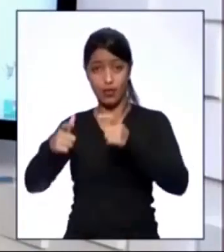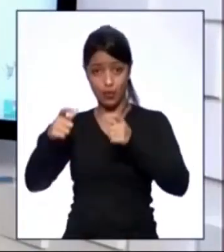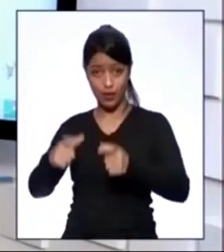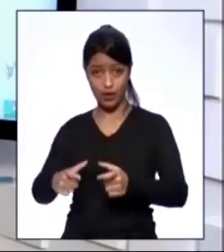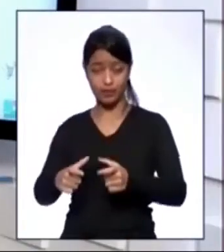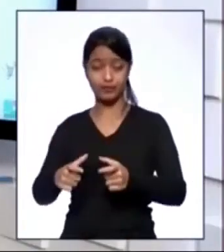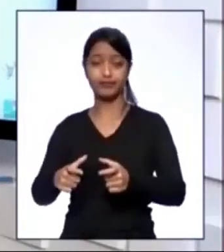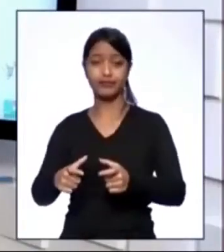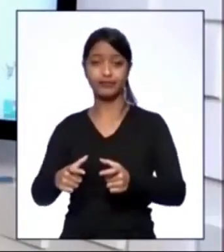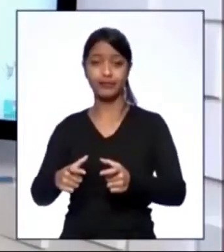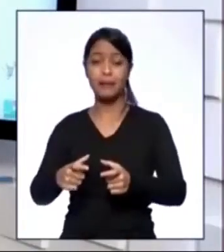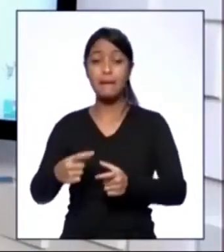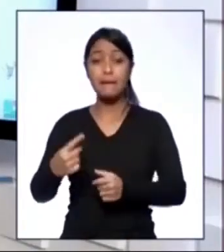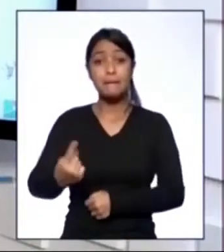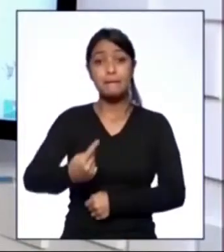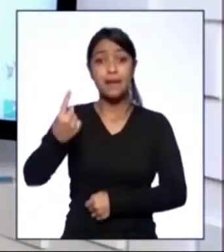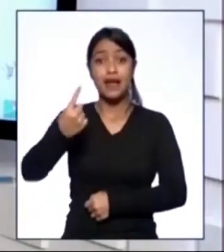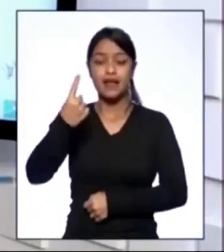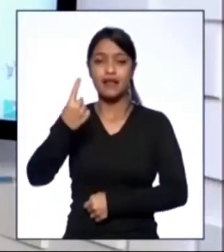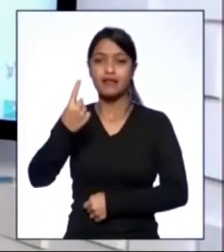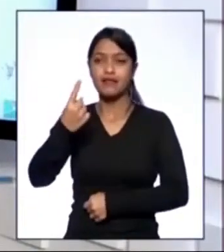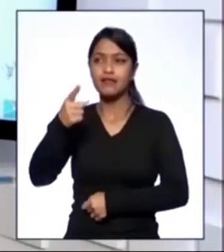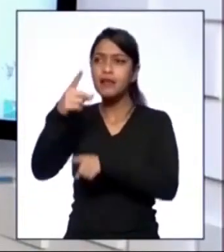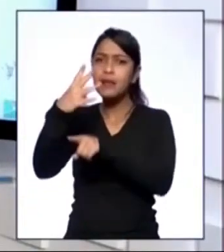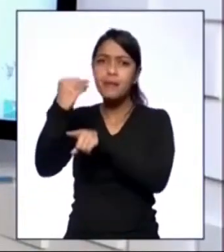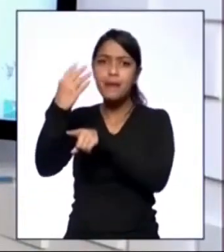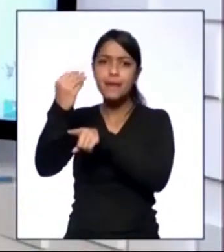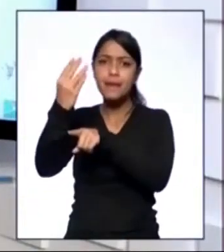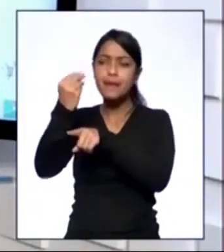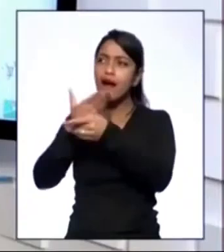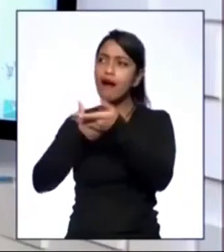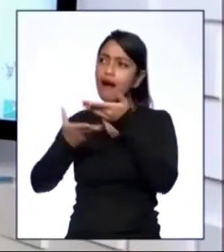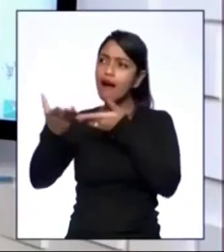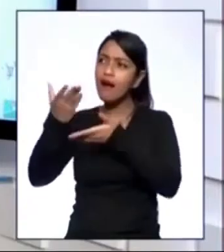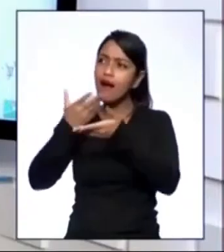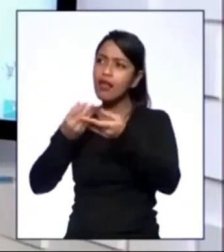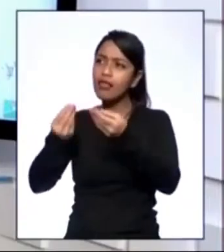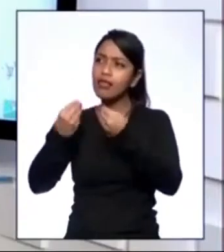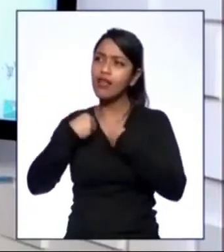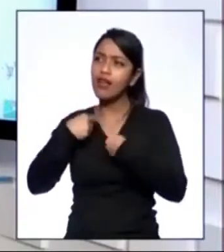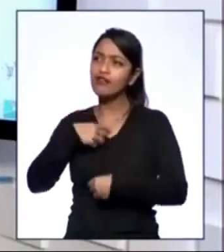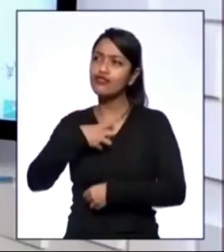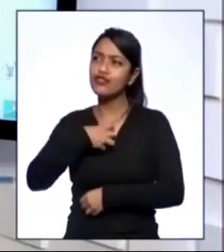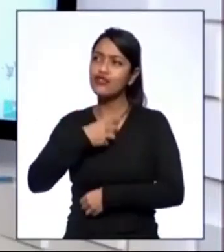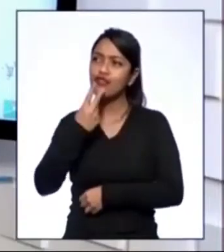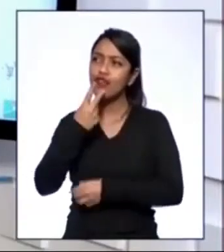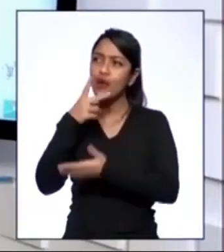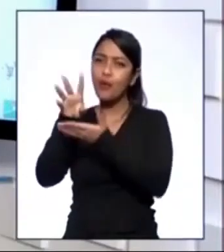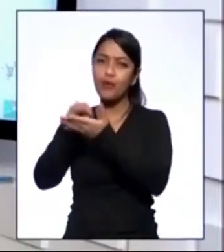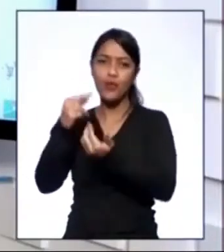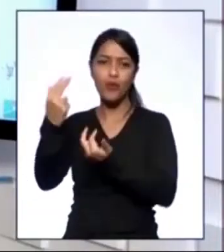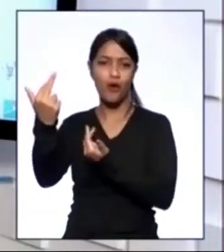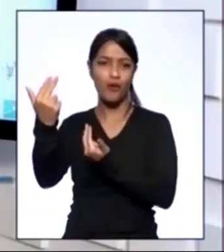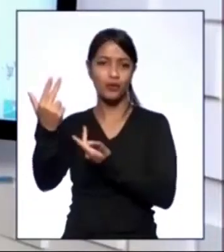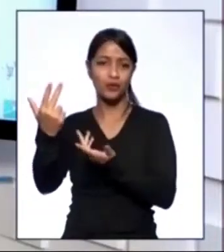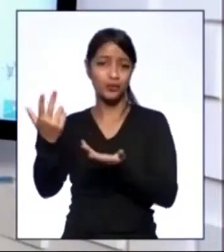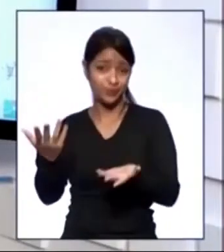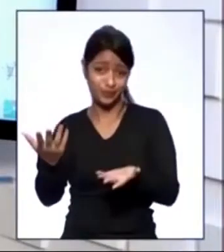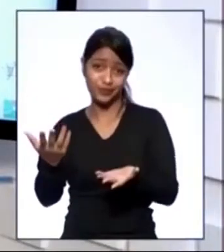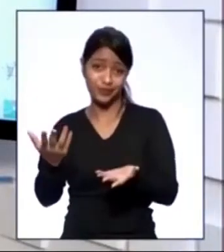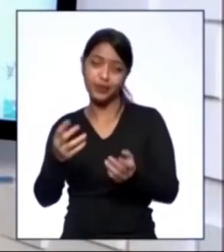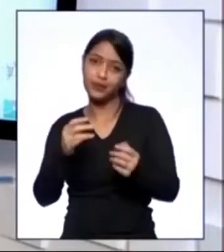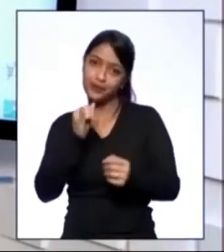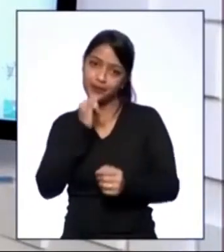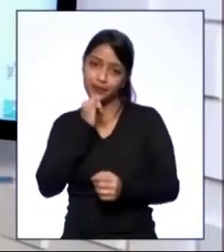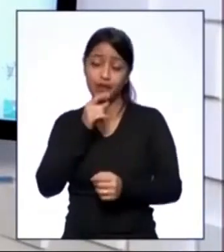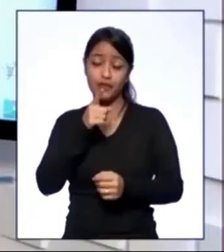nossa primeira relação com a fala, ela determina o nosso sotaque. Então, muito provavelmente você, se está no